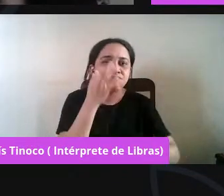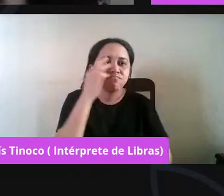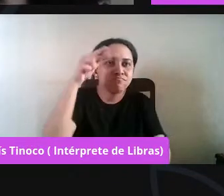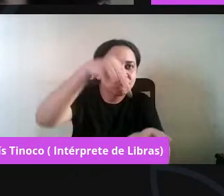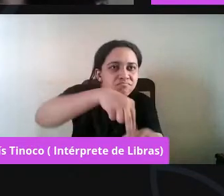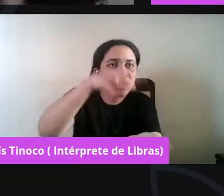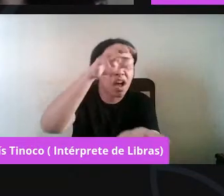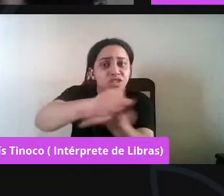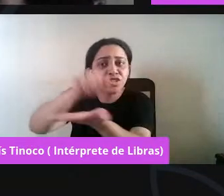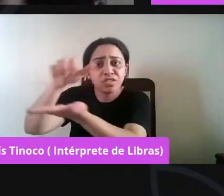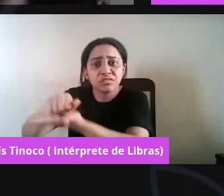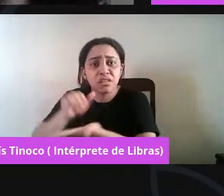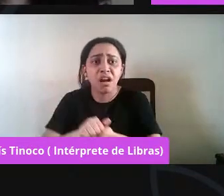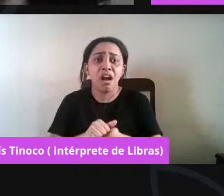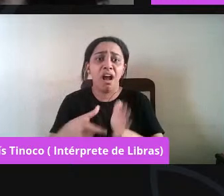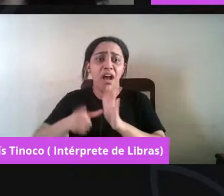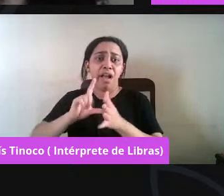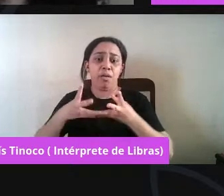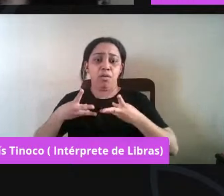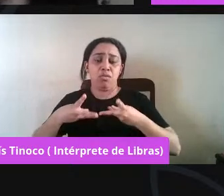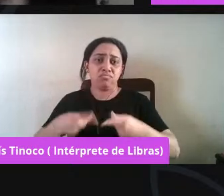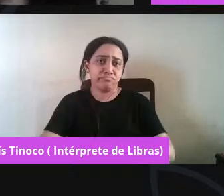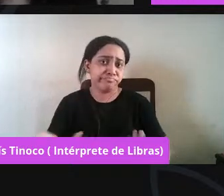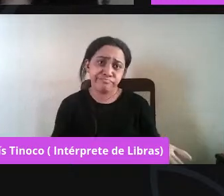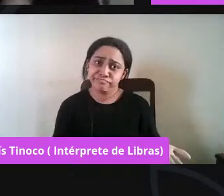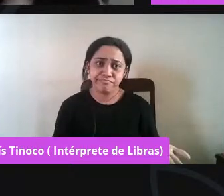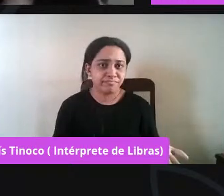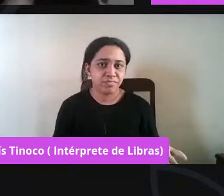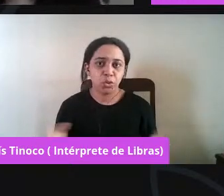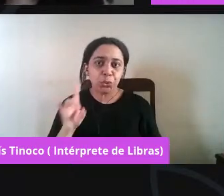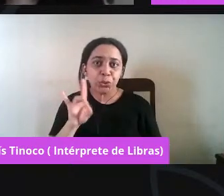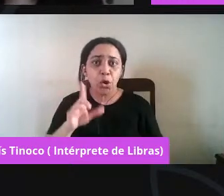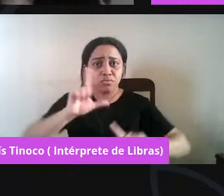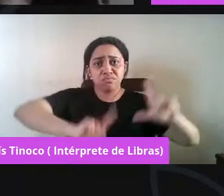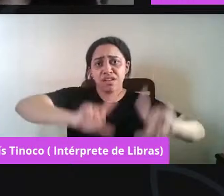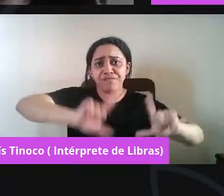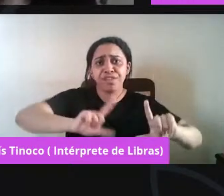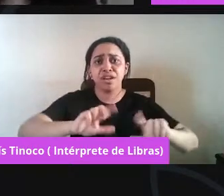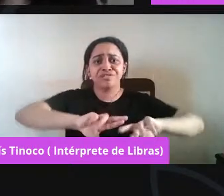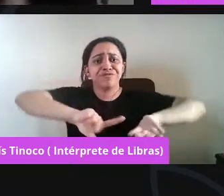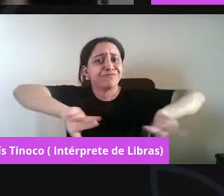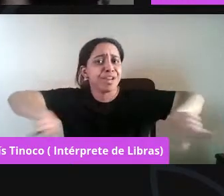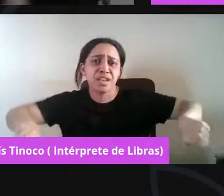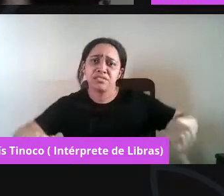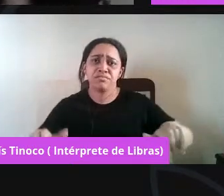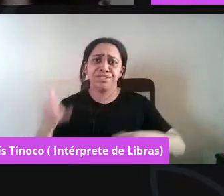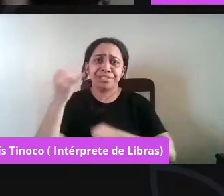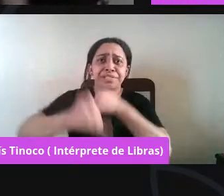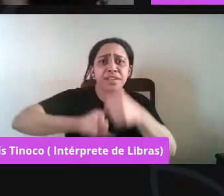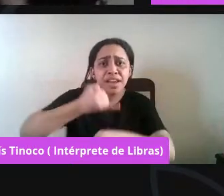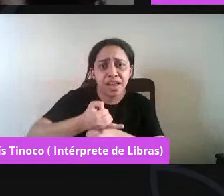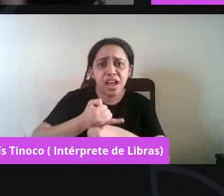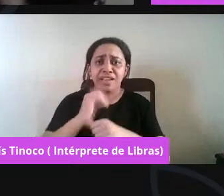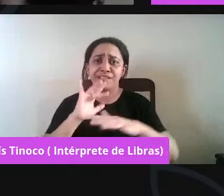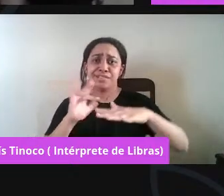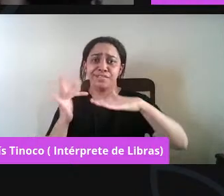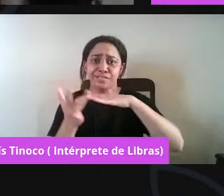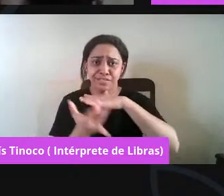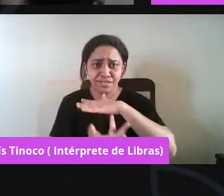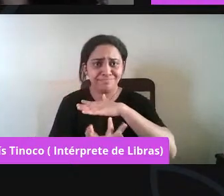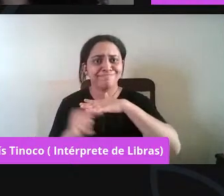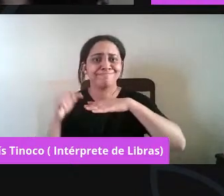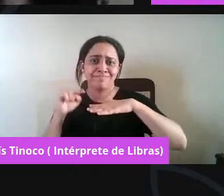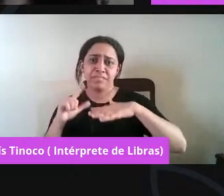isso antes que desapareça aí pelos meios de comunicação de massa. Não só a televisão, mas principalmente a internet hoje em dia. Essas redes sociais têm